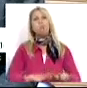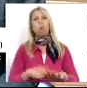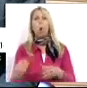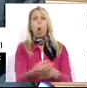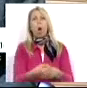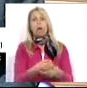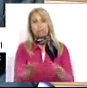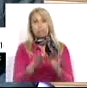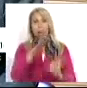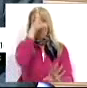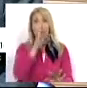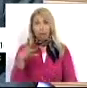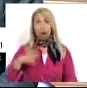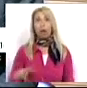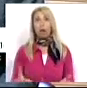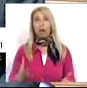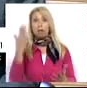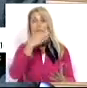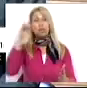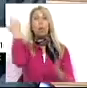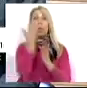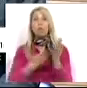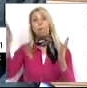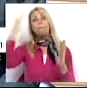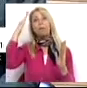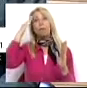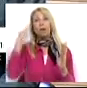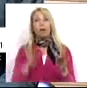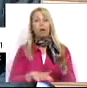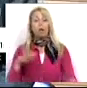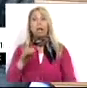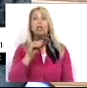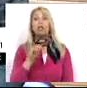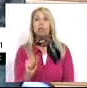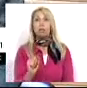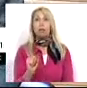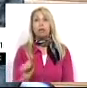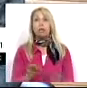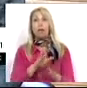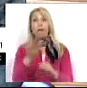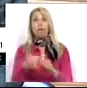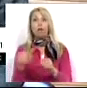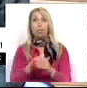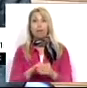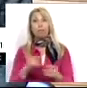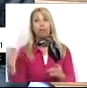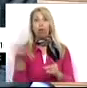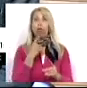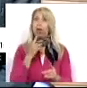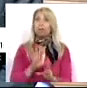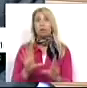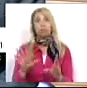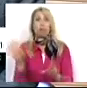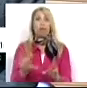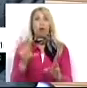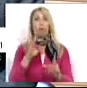conteúdo, como pretende o Governo. Se a Constituição prevê que as Assembleias Distritais, como fazendo parte da nossa arquitetura democrática, há